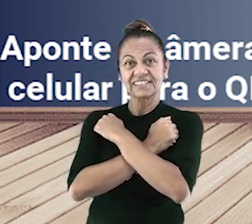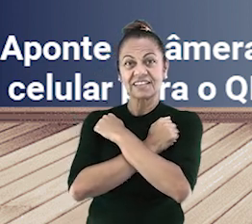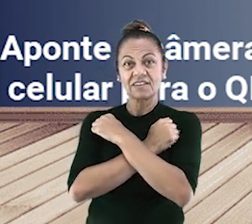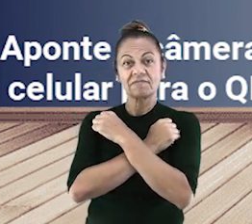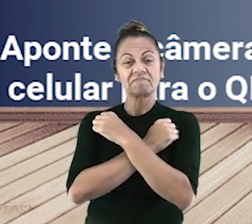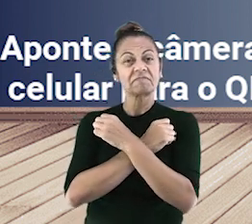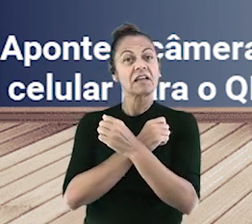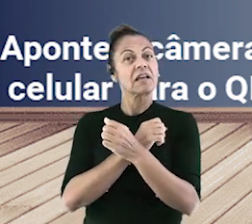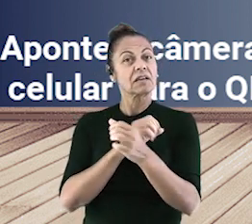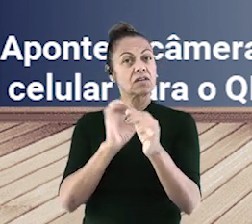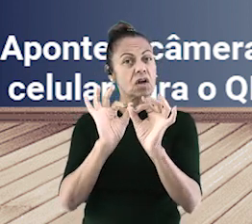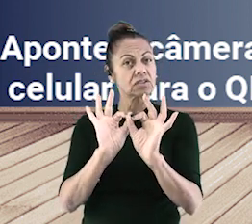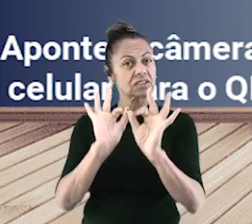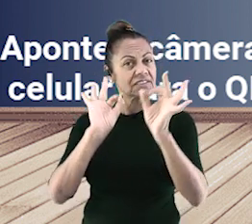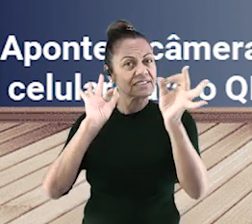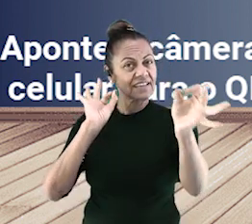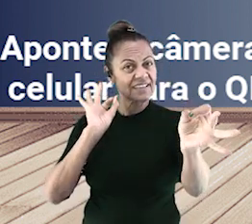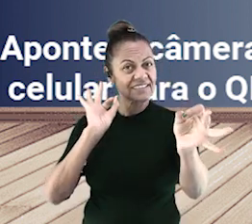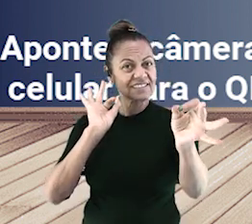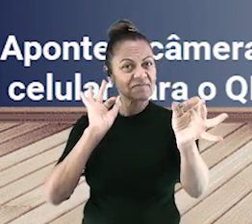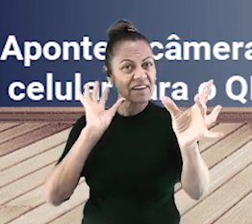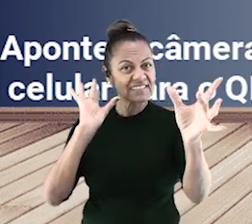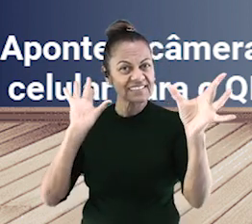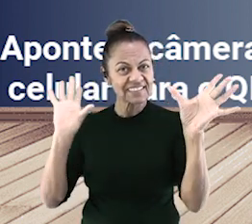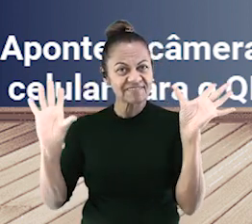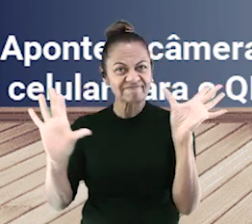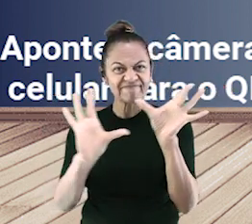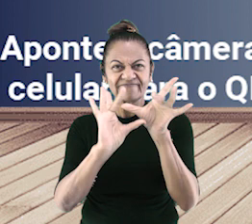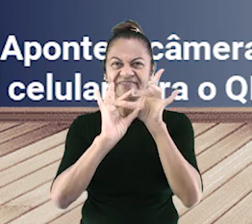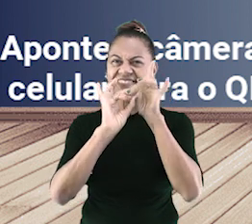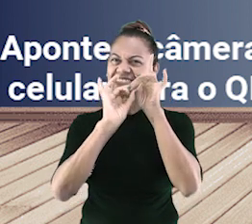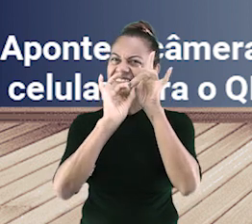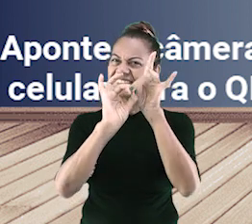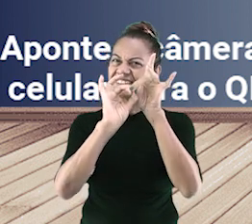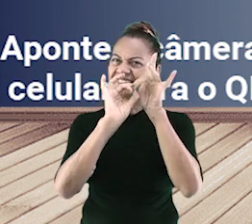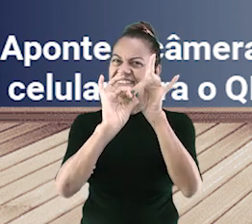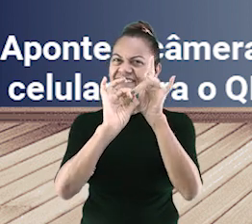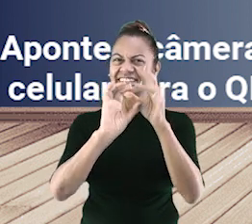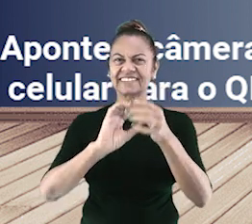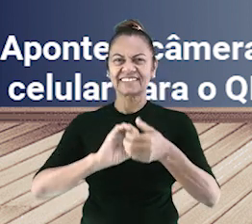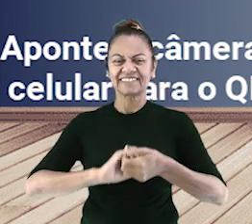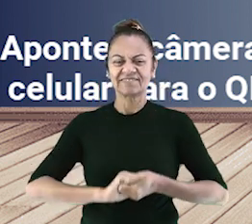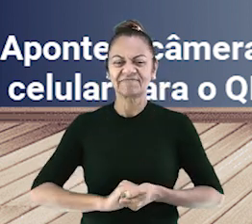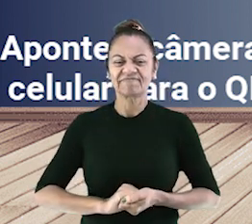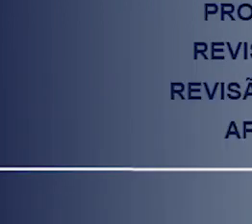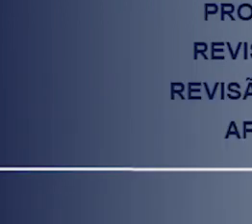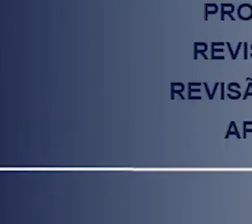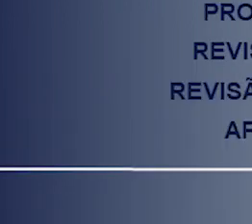Wallace. E mesmo distantes, estamos juntos!